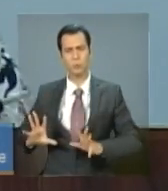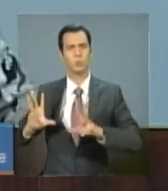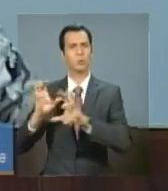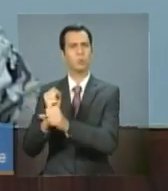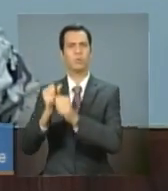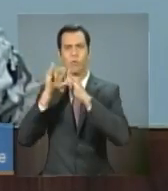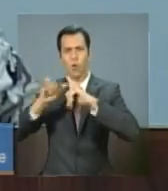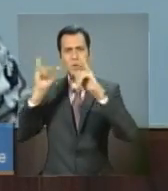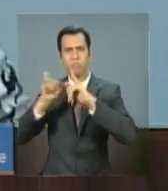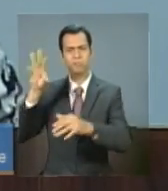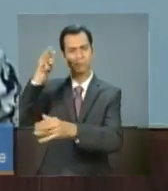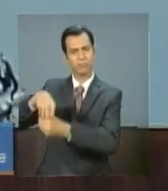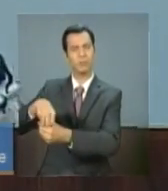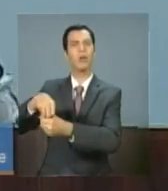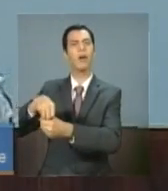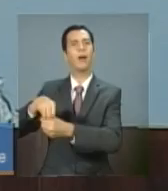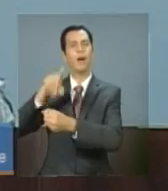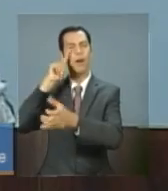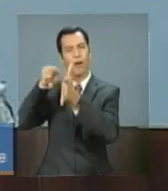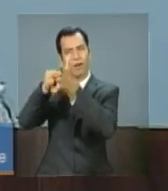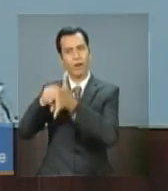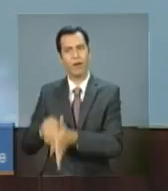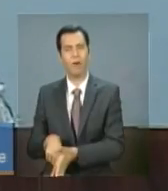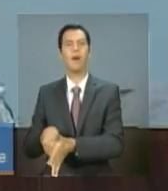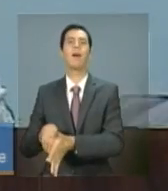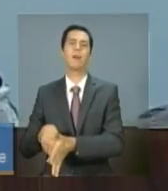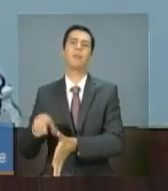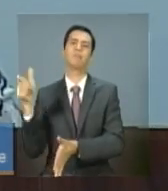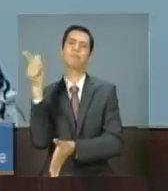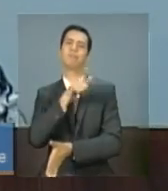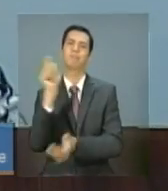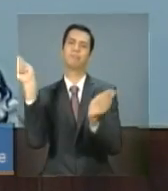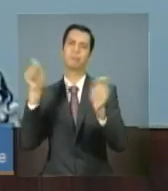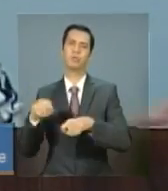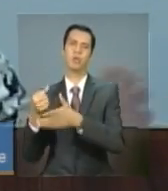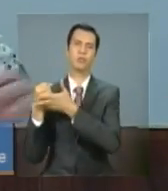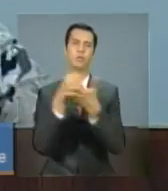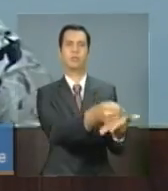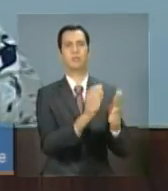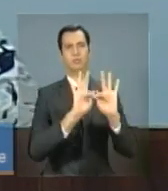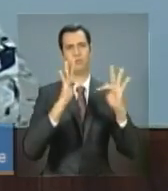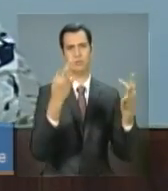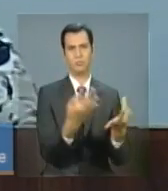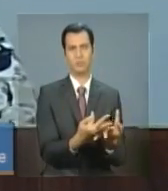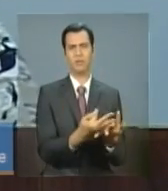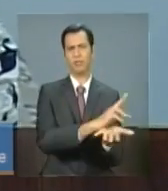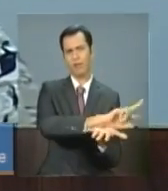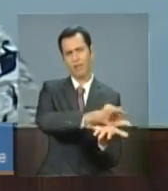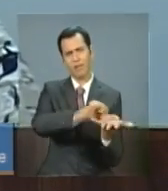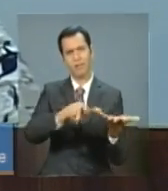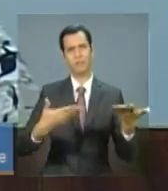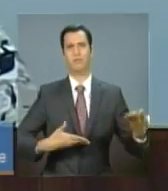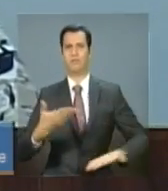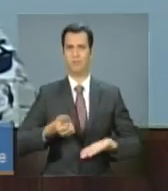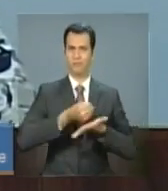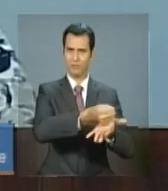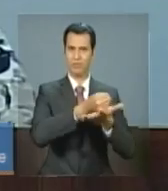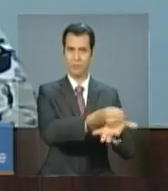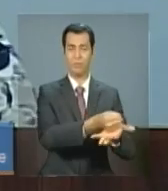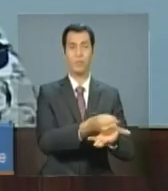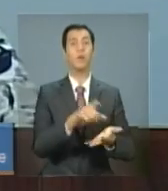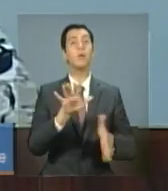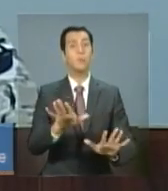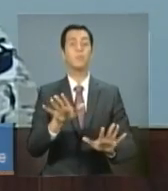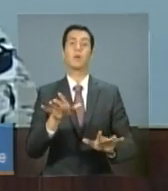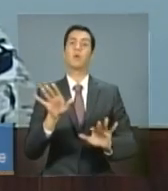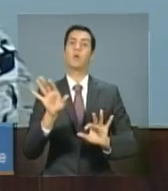das outras ações. Portanto, a primeira questão fundamental do programa é entender que o Cadastro Único ele